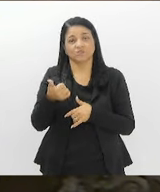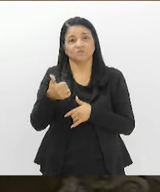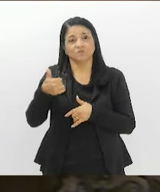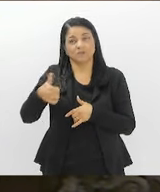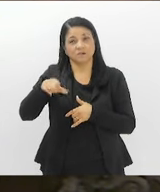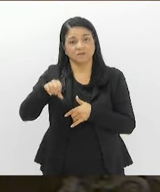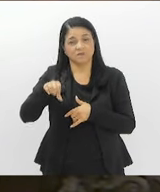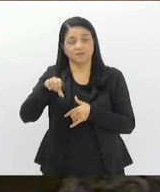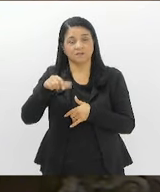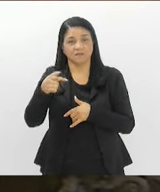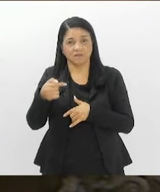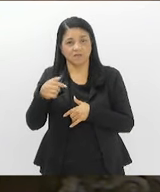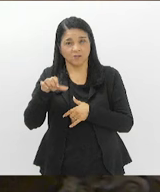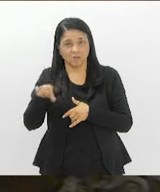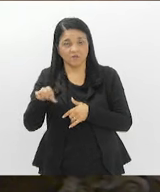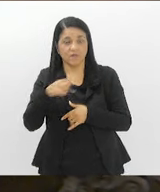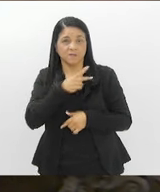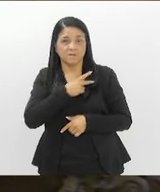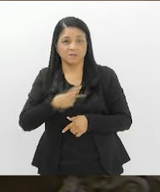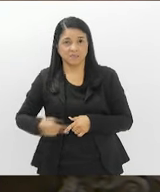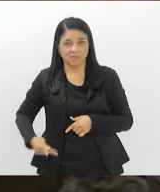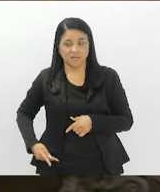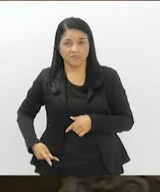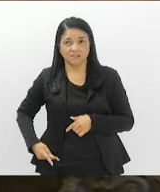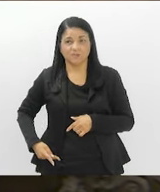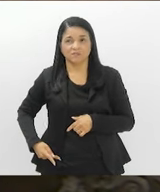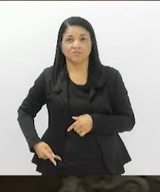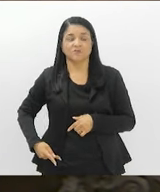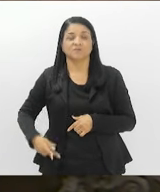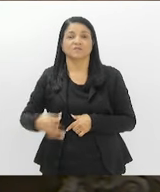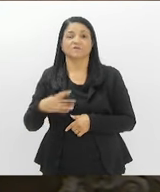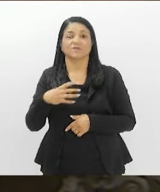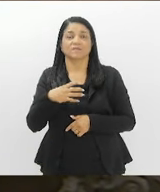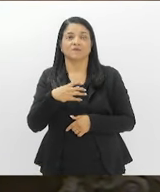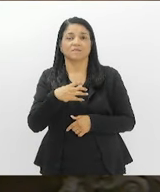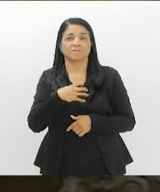presidente, a baiana Nyomar Moniz Sodré Bittencourt,